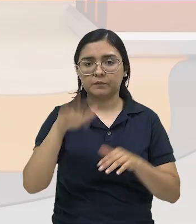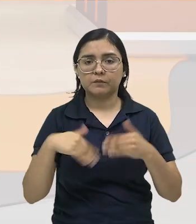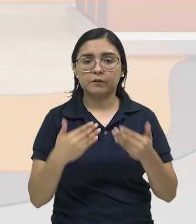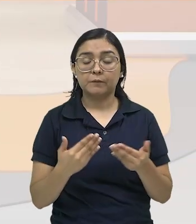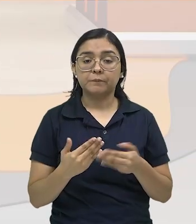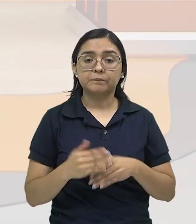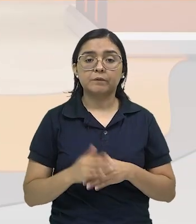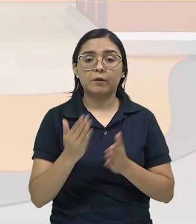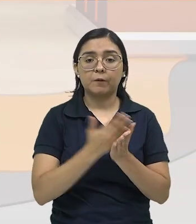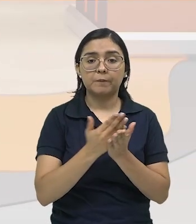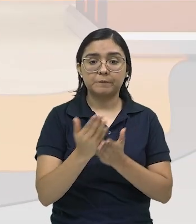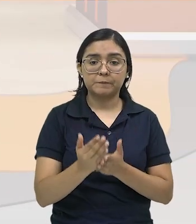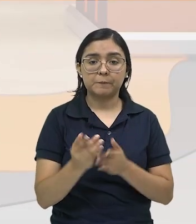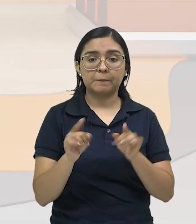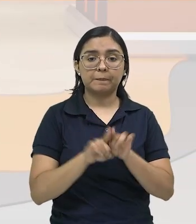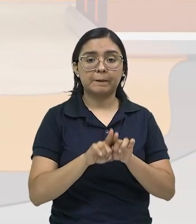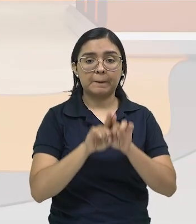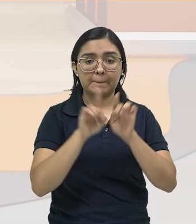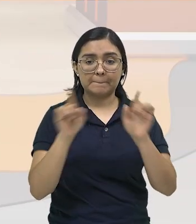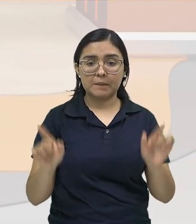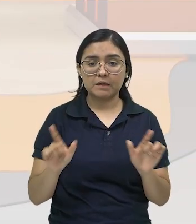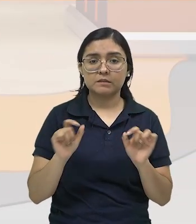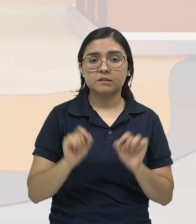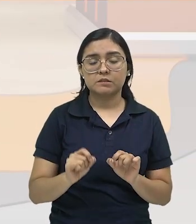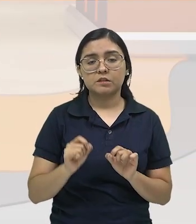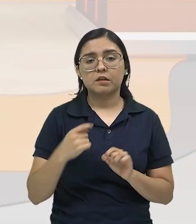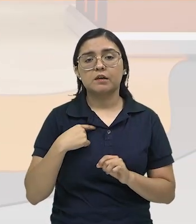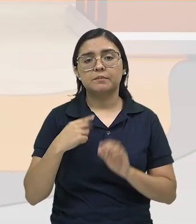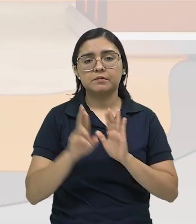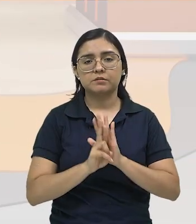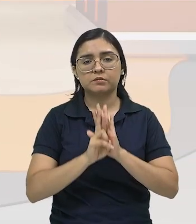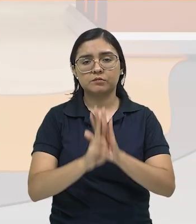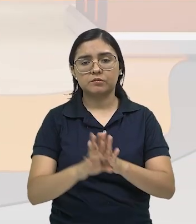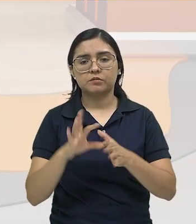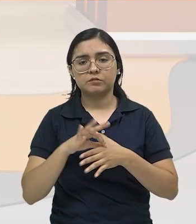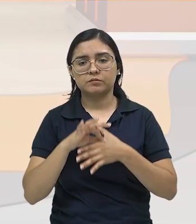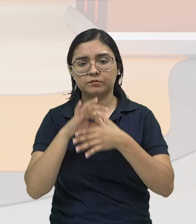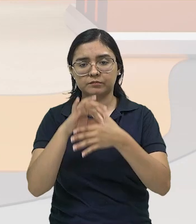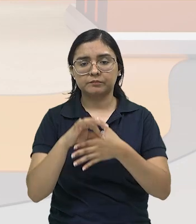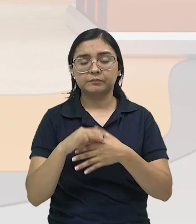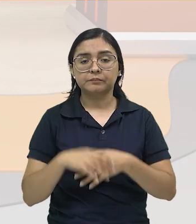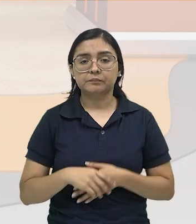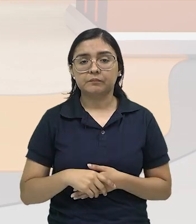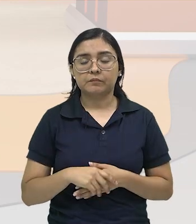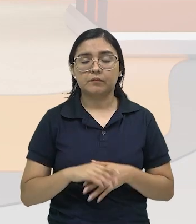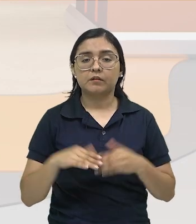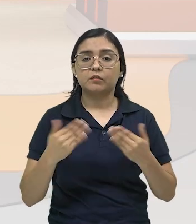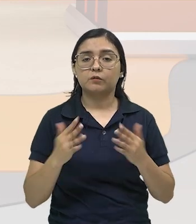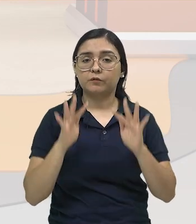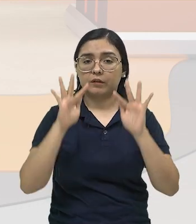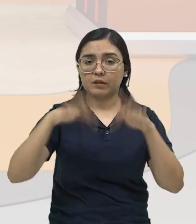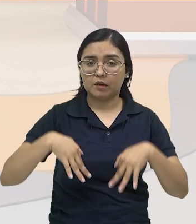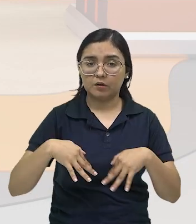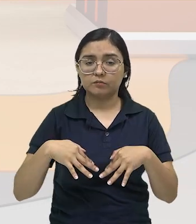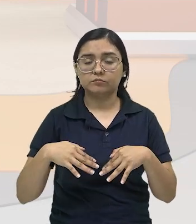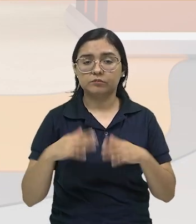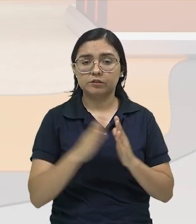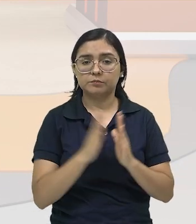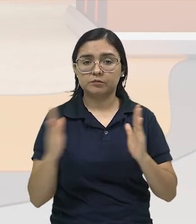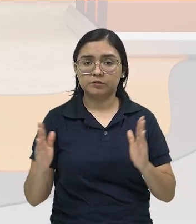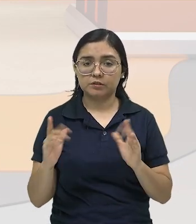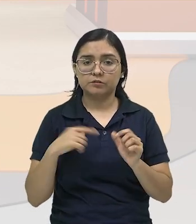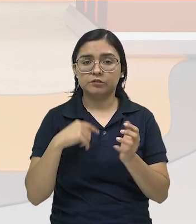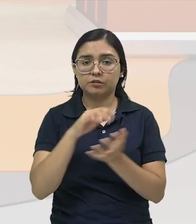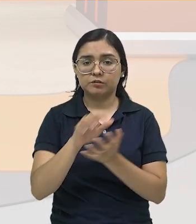Mas essas representações de liderança, ao final do processo de revolução ou de